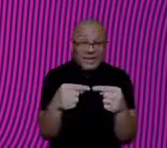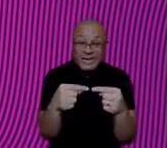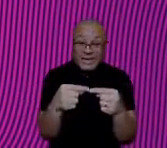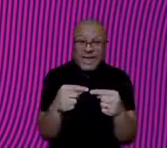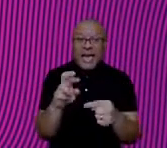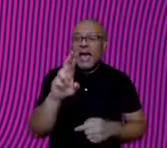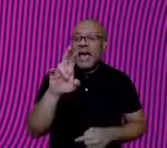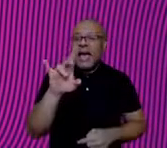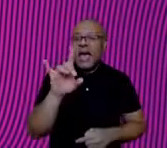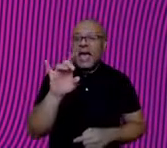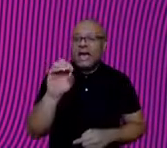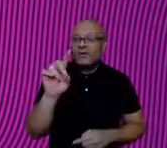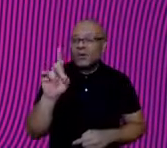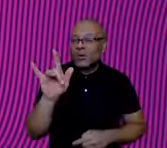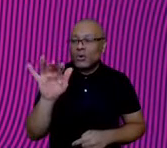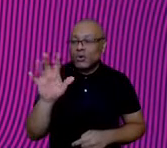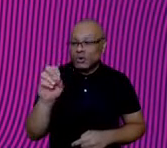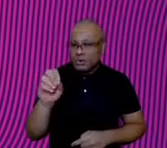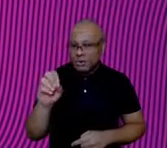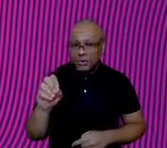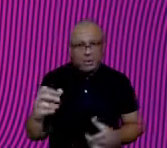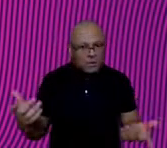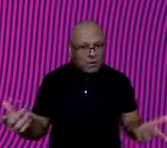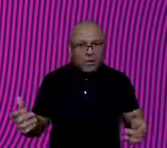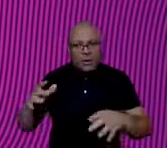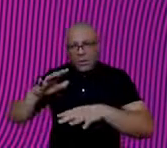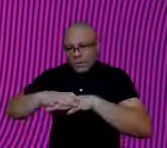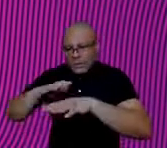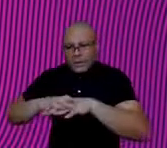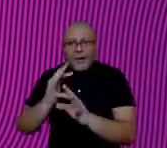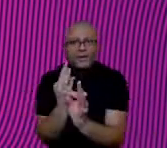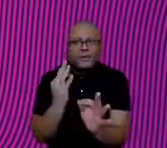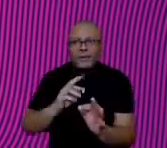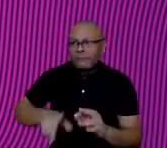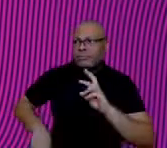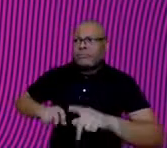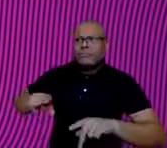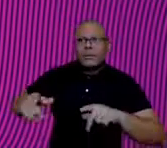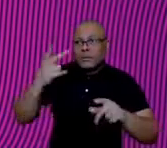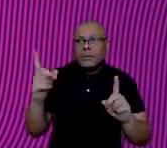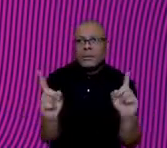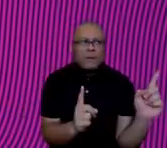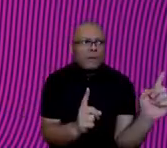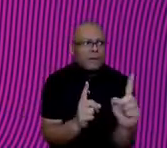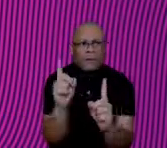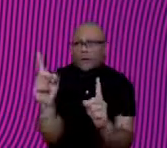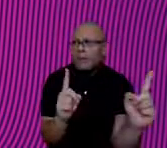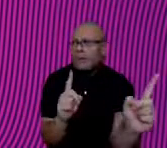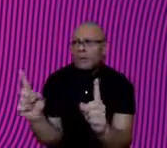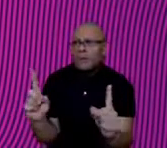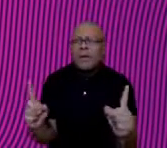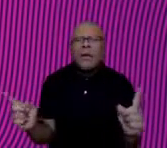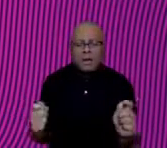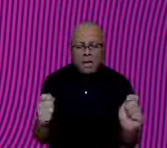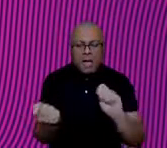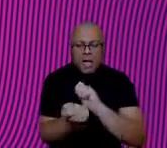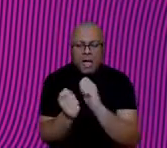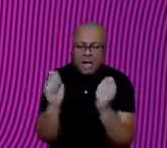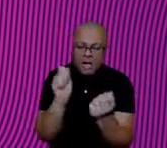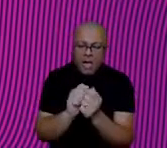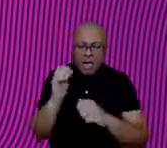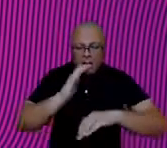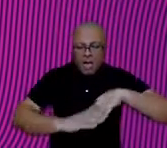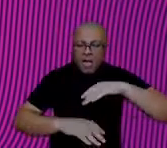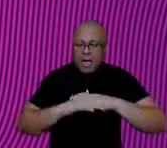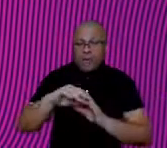dizer, físicos, matemáticos, quer dizer, a gente precisa ter a capacidade, dentro de uma perspectiva de